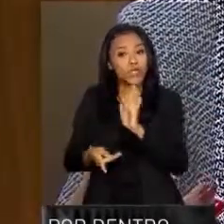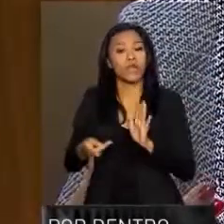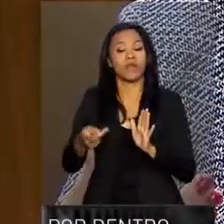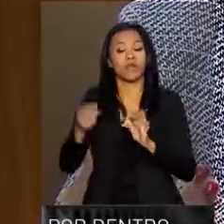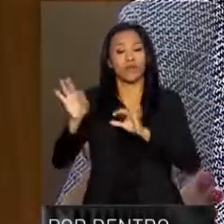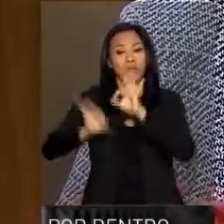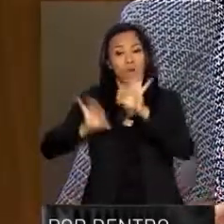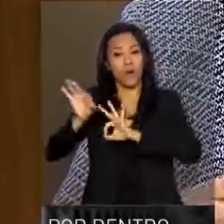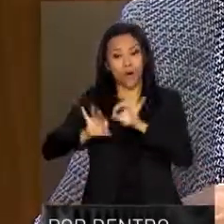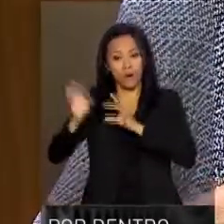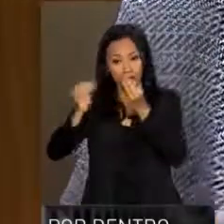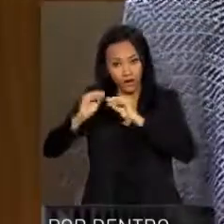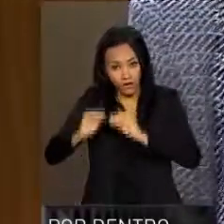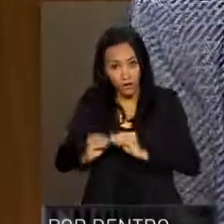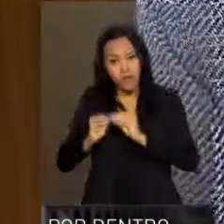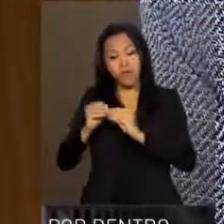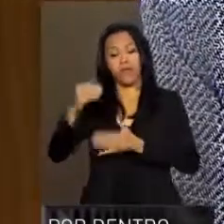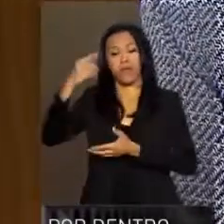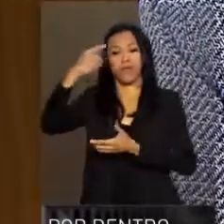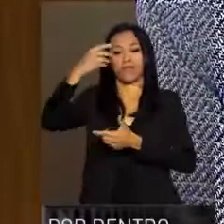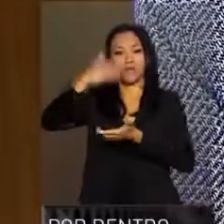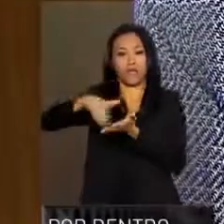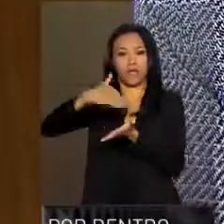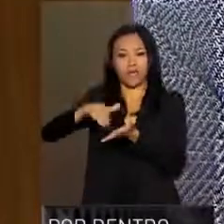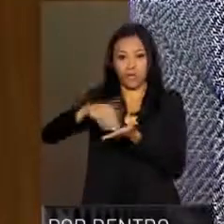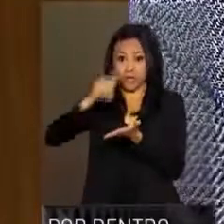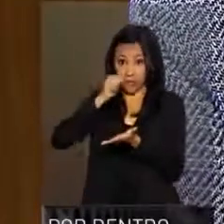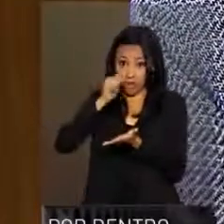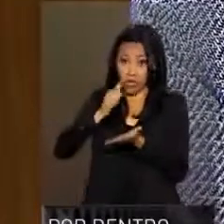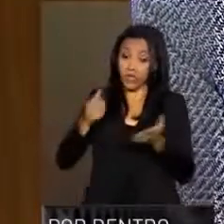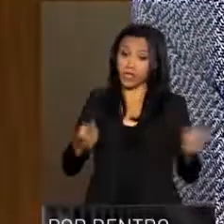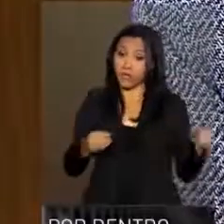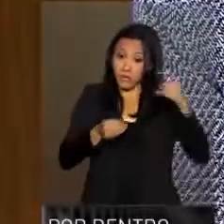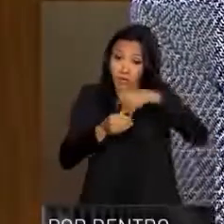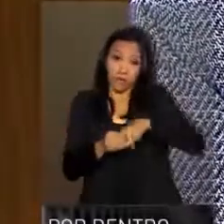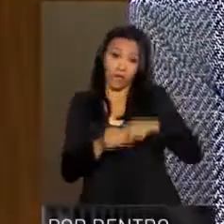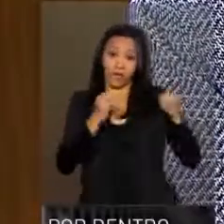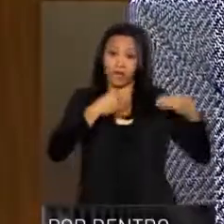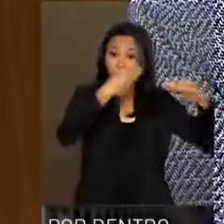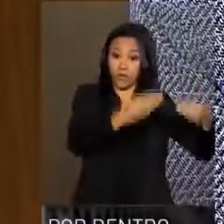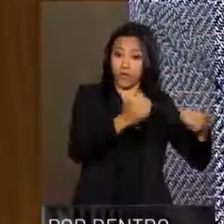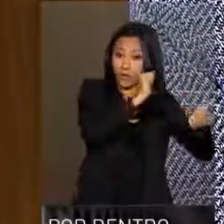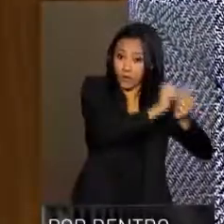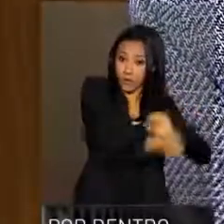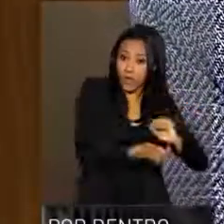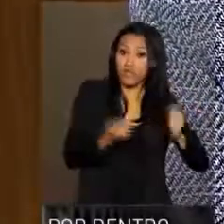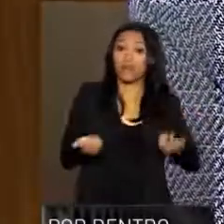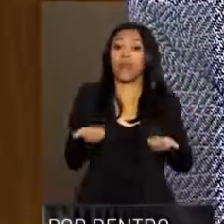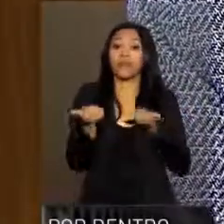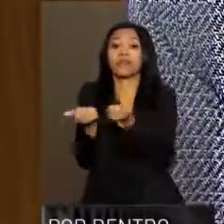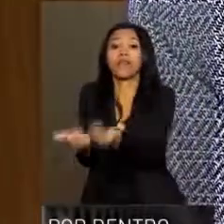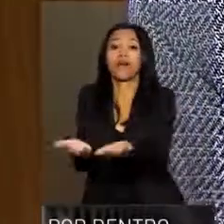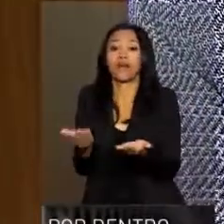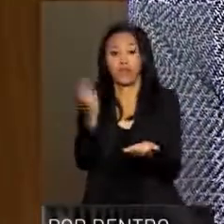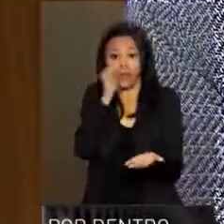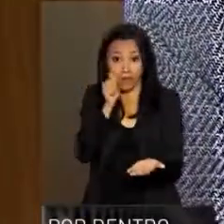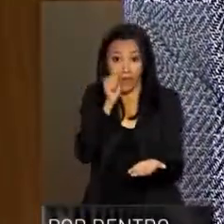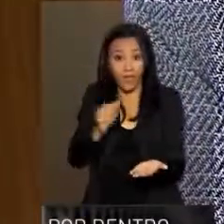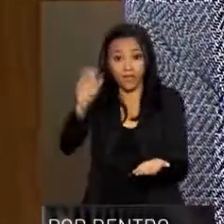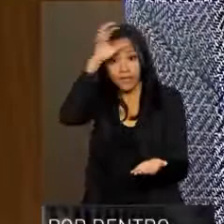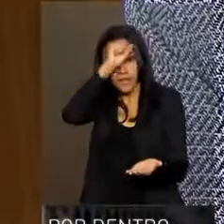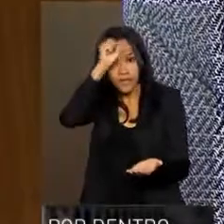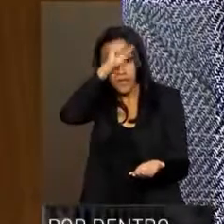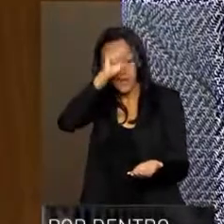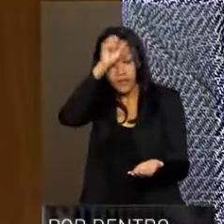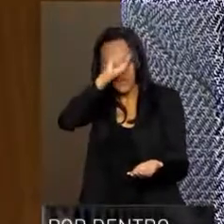secretaria da esmal r com o ministério do esporte para que nós possamos implementar para dar um mínimo é de condição